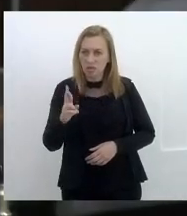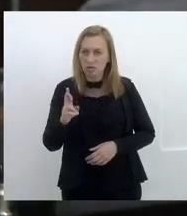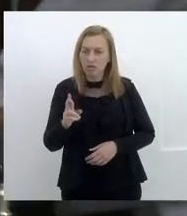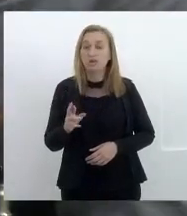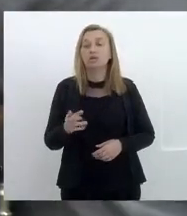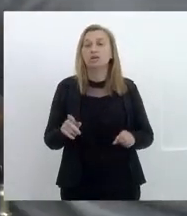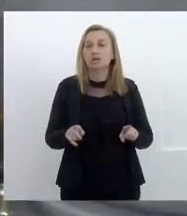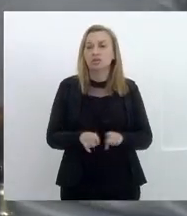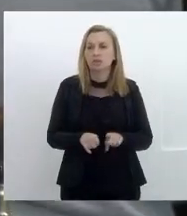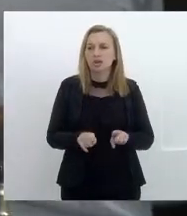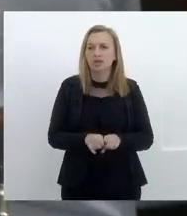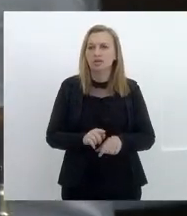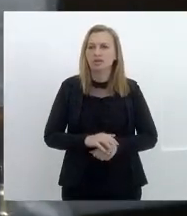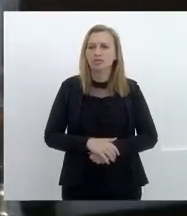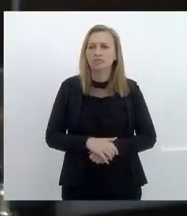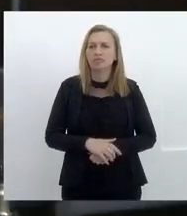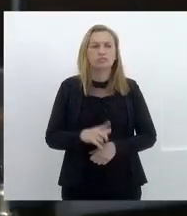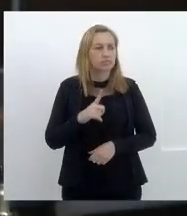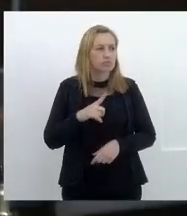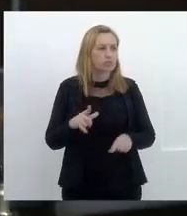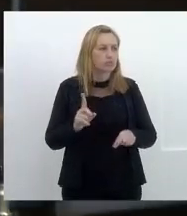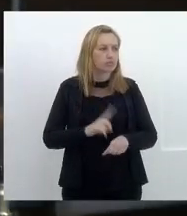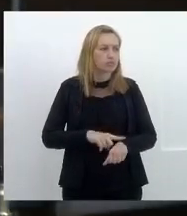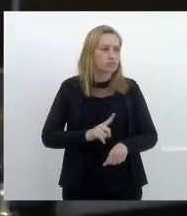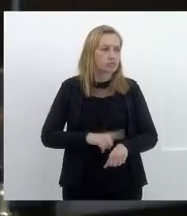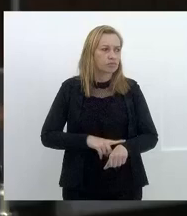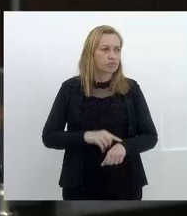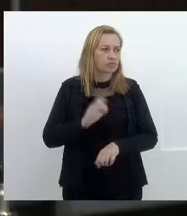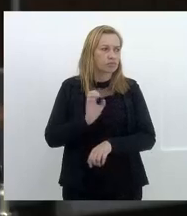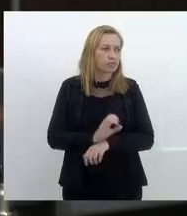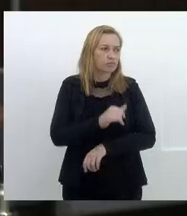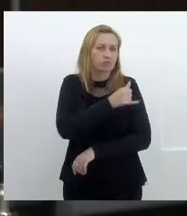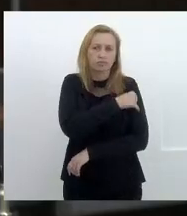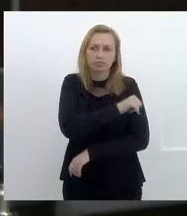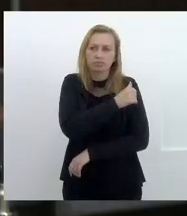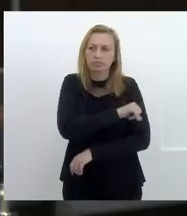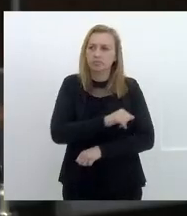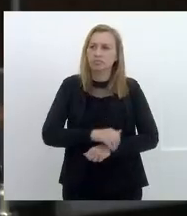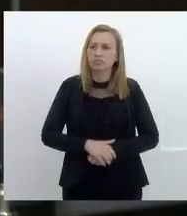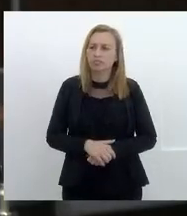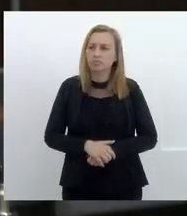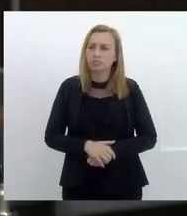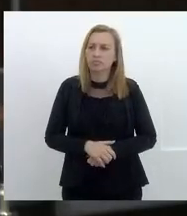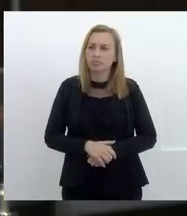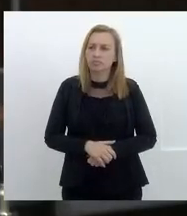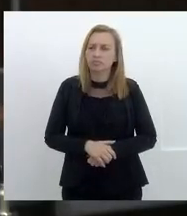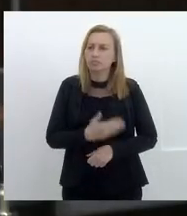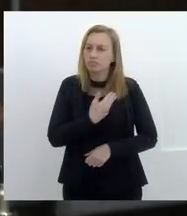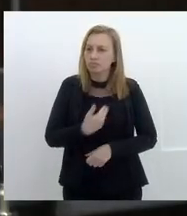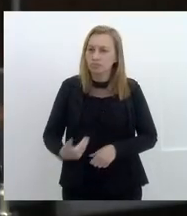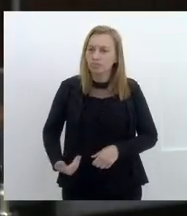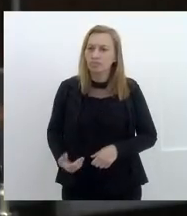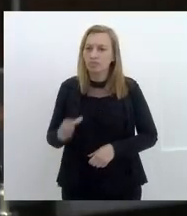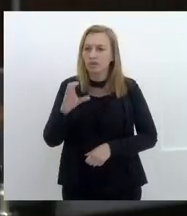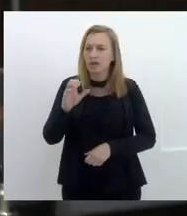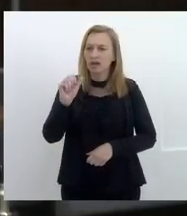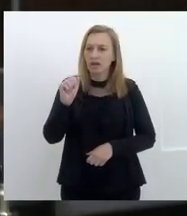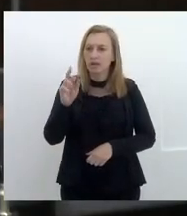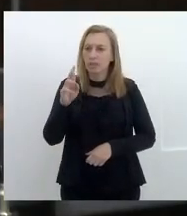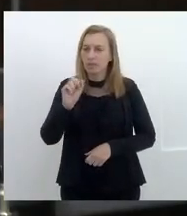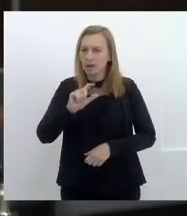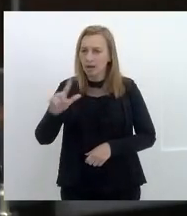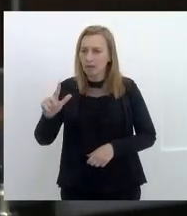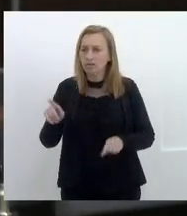Além disso teve um momento que o Estado do Rio de Janeiro sob o governo Cabral só vivendo Pezão